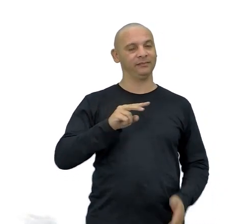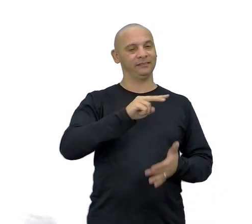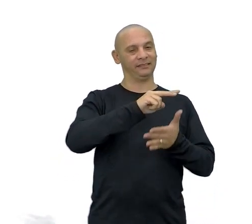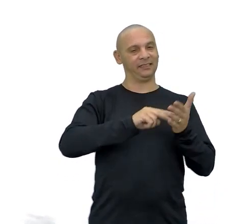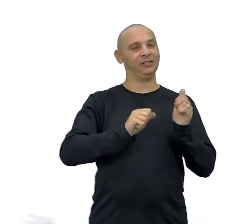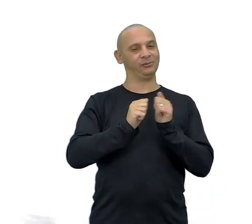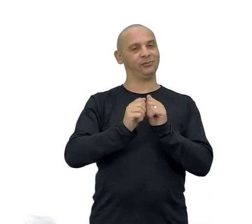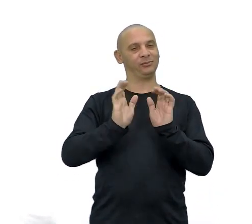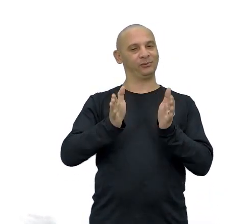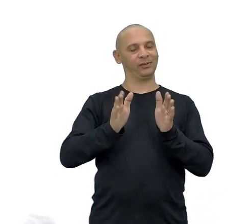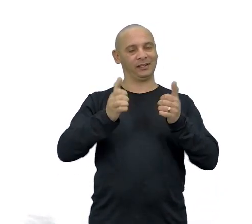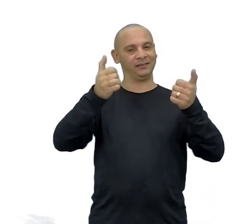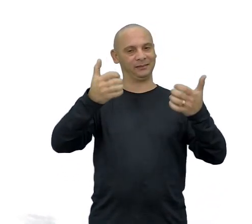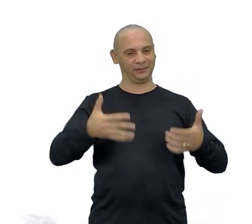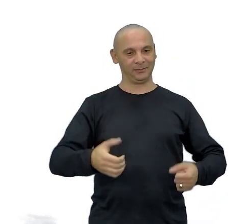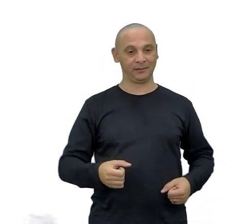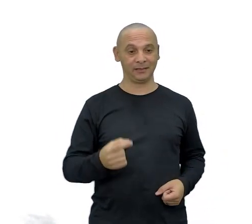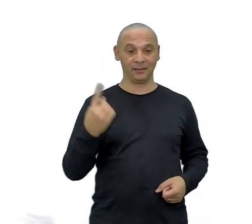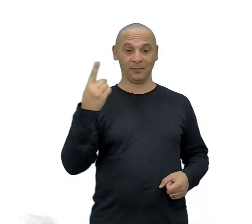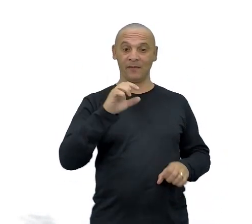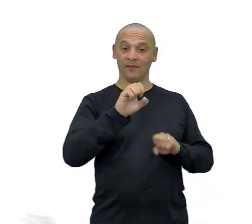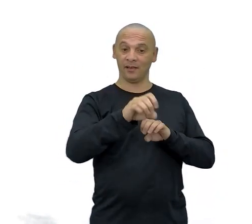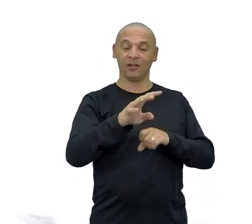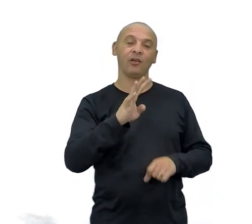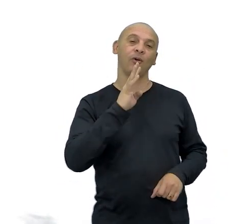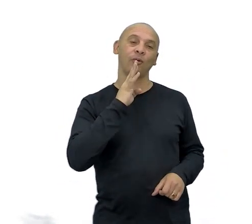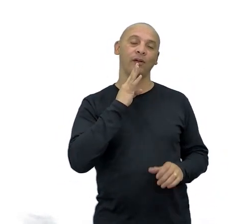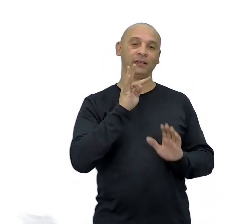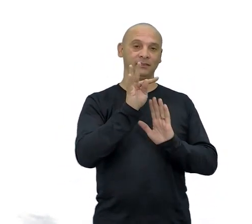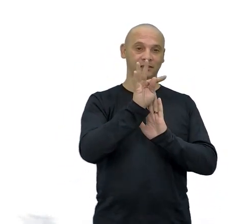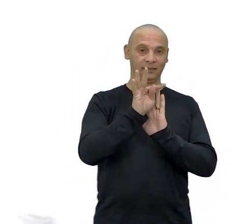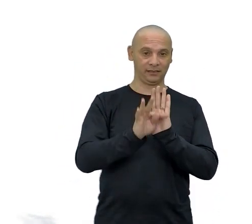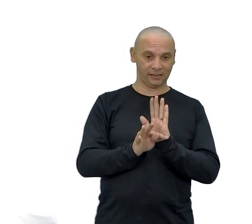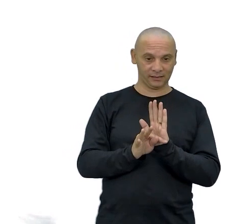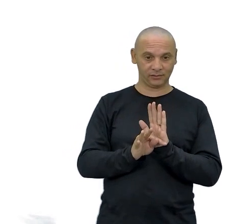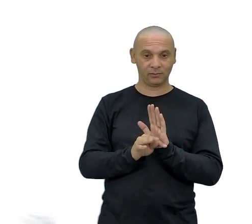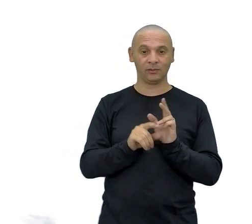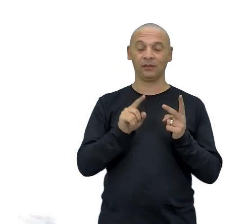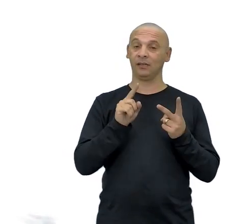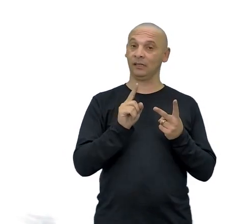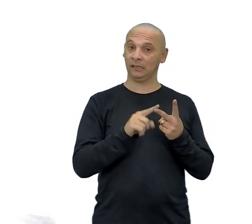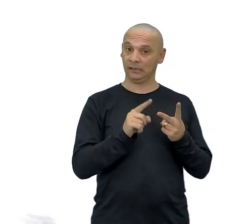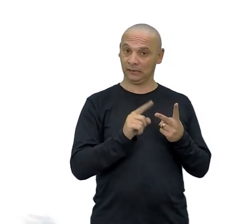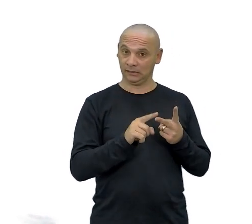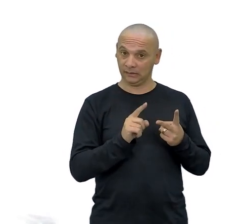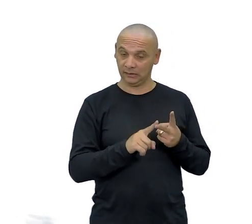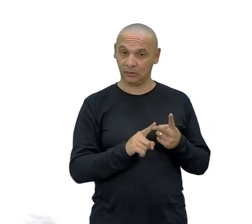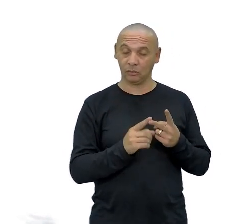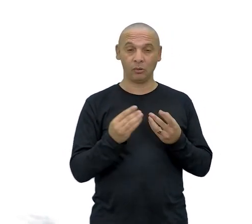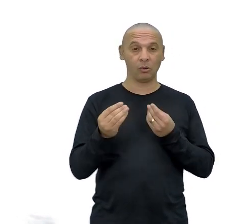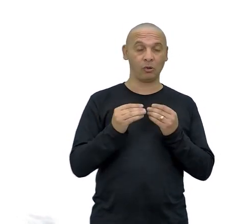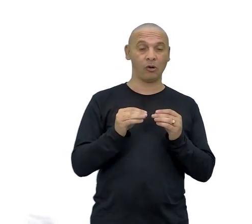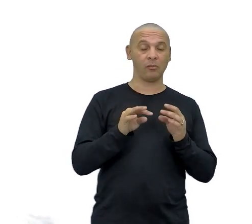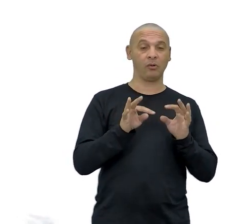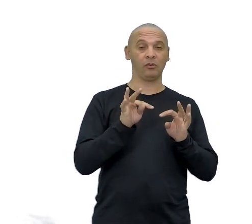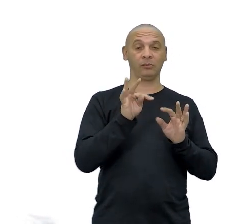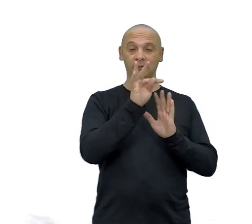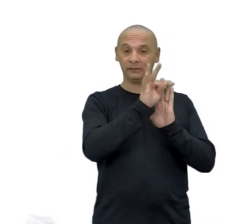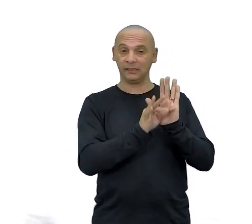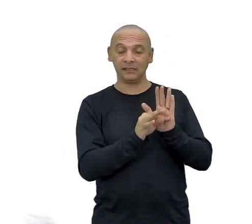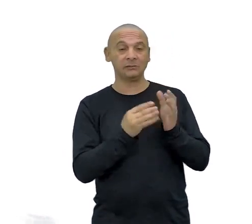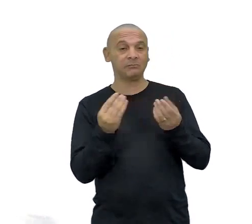os professores. A primeira aula, então, conhecendo o texto, e a aula 2, entre textos. Vamos para